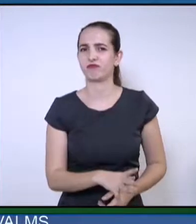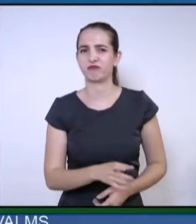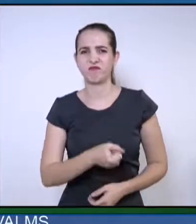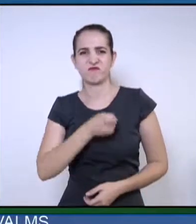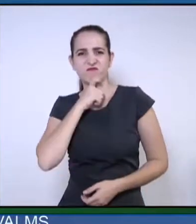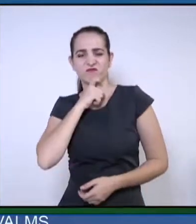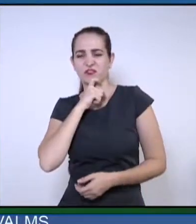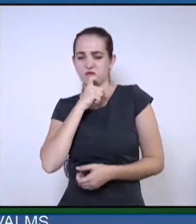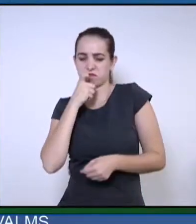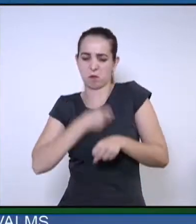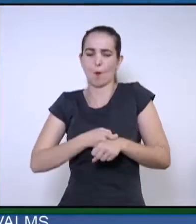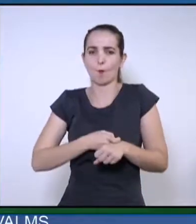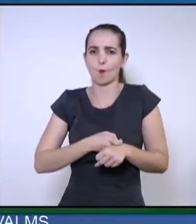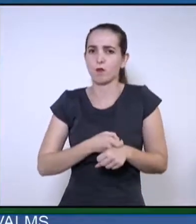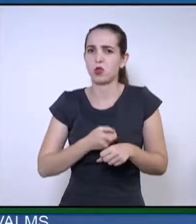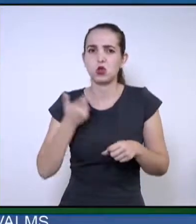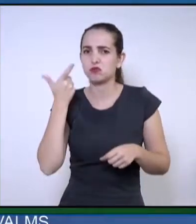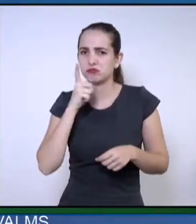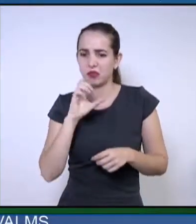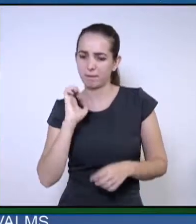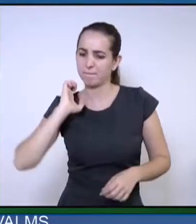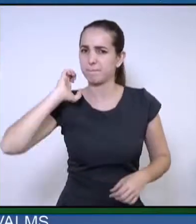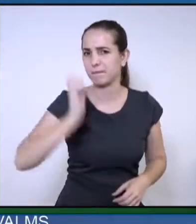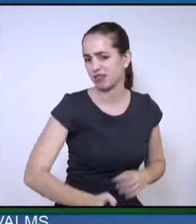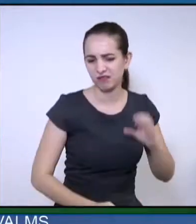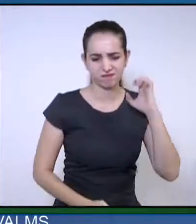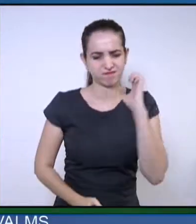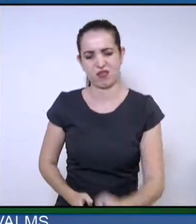possam cometer crimes sabendo